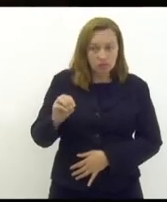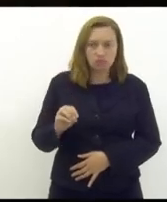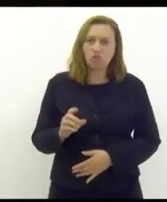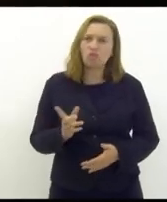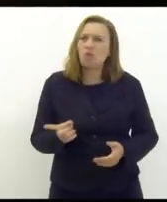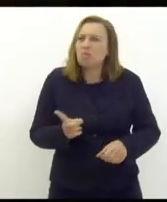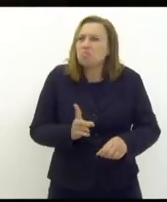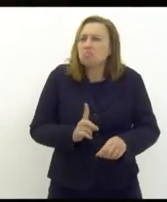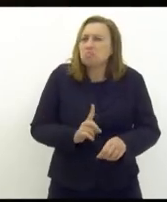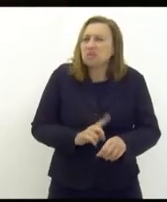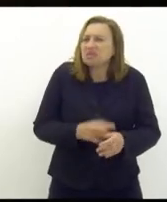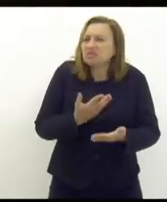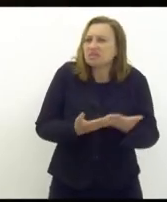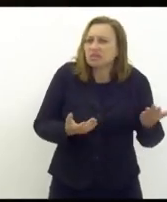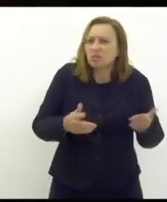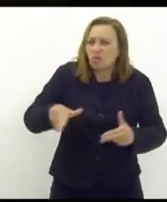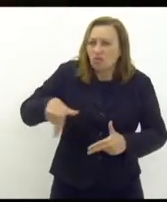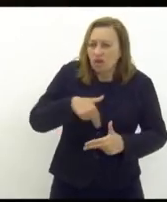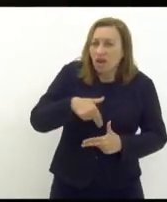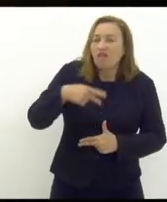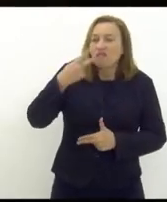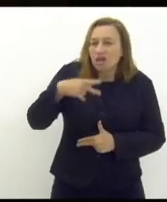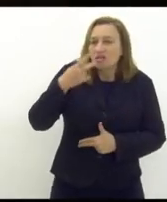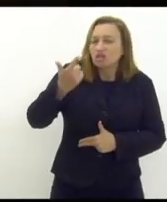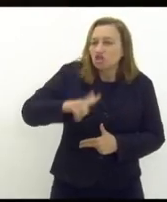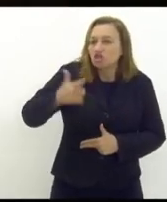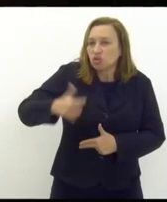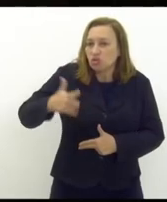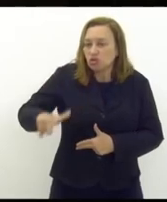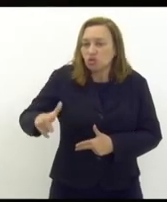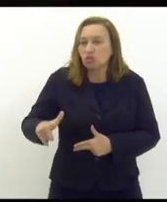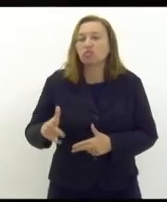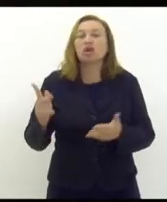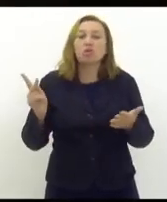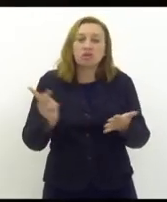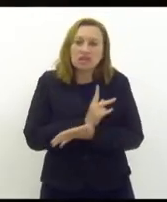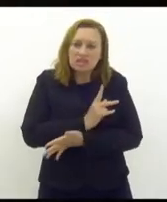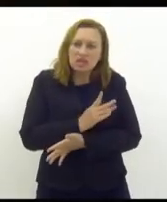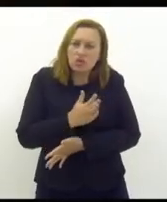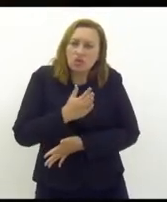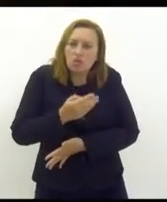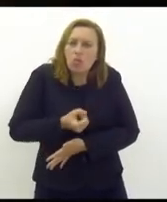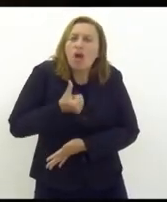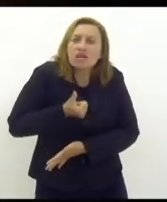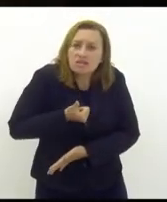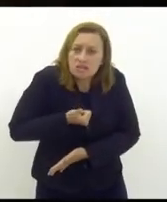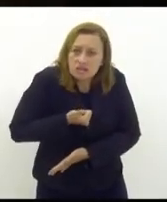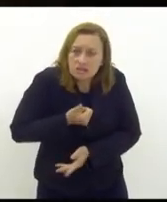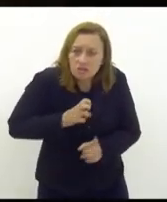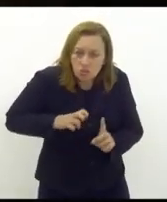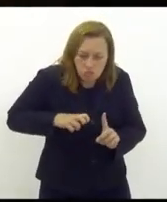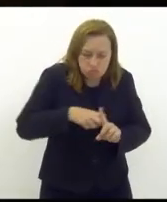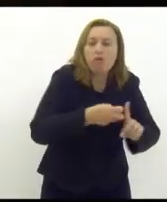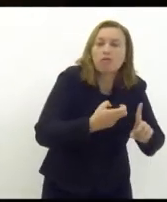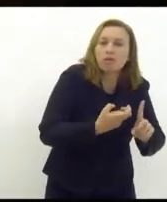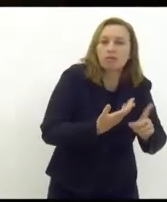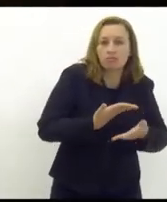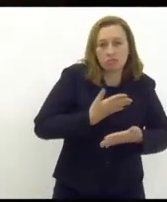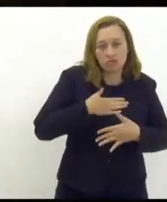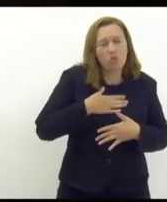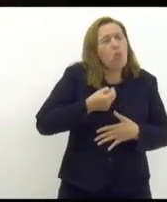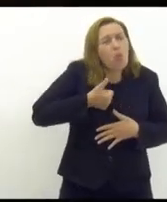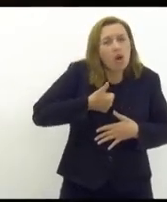nessa Tribuna falando novamente do episódio da escovardias da arbitrariedade desse grupo